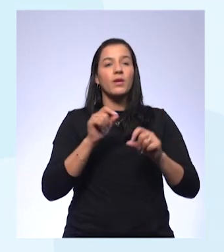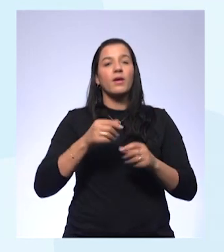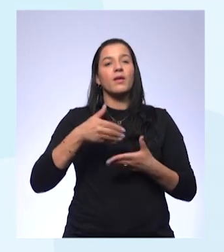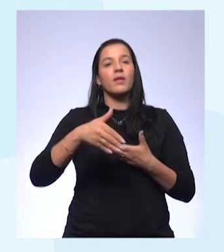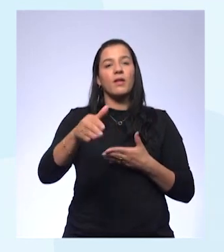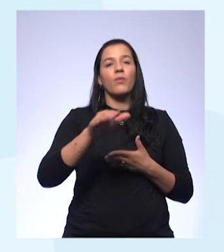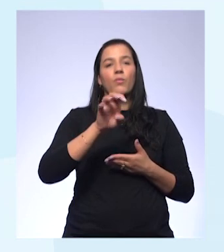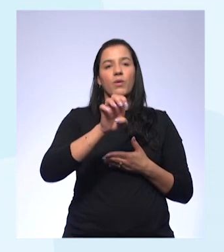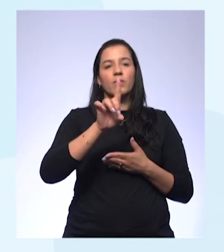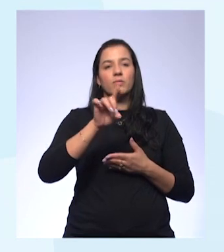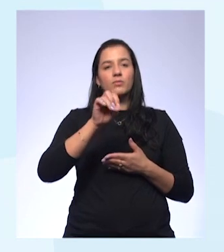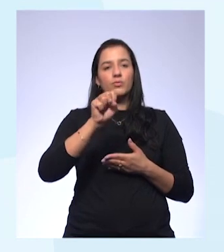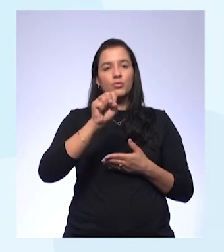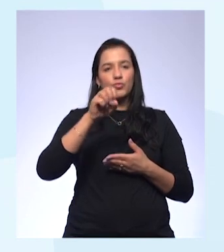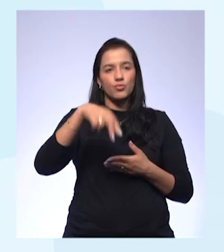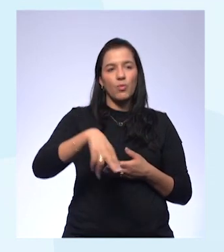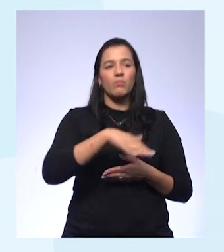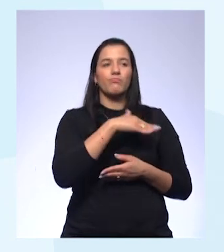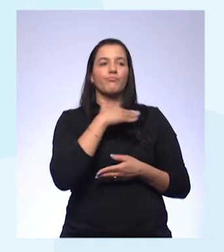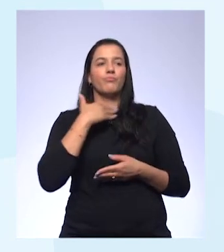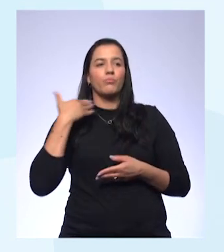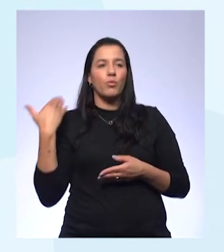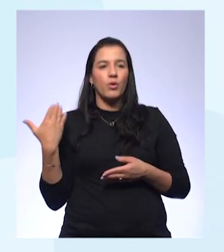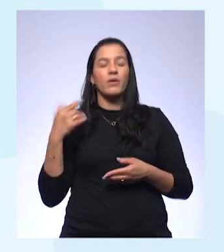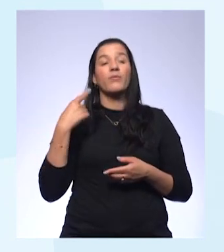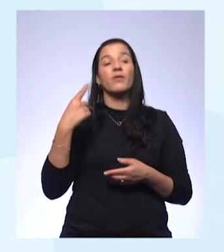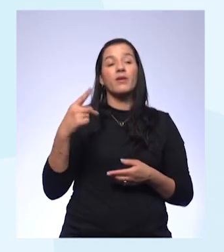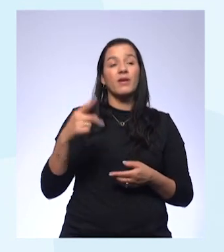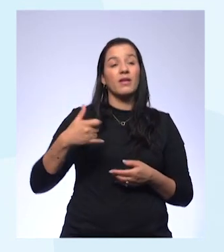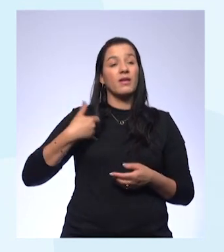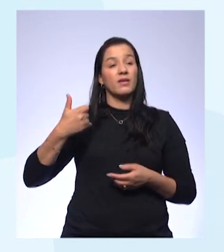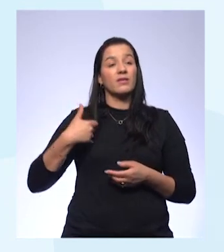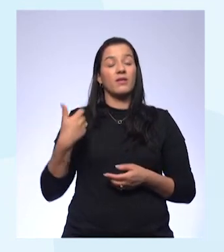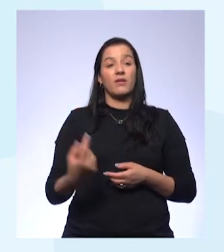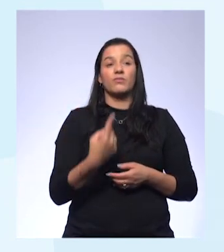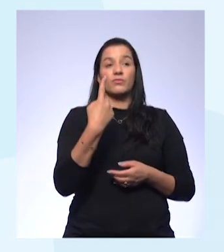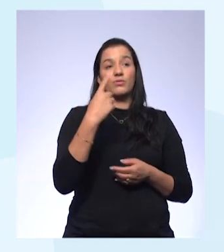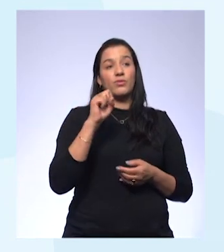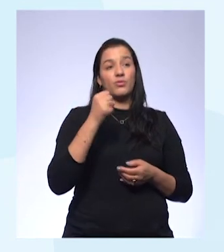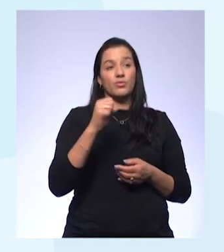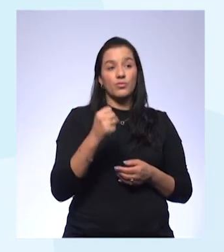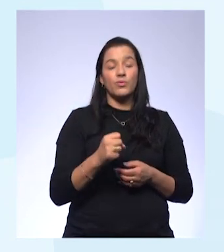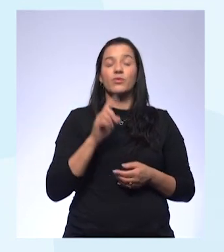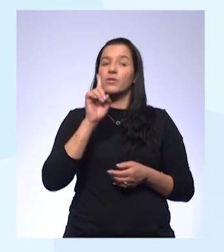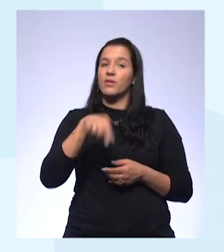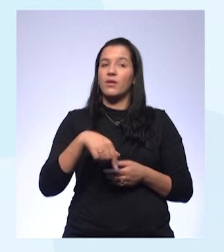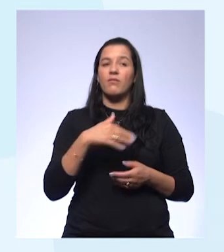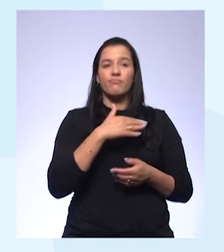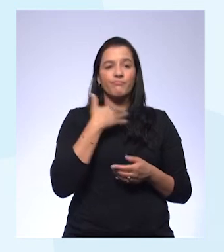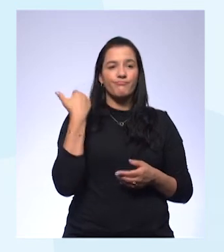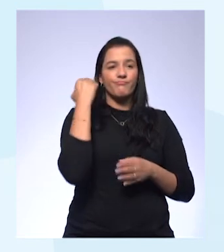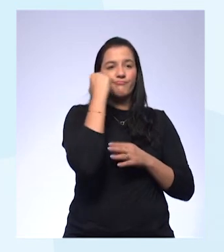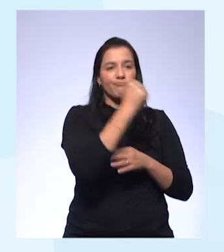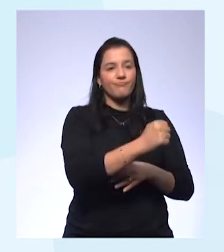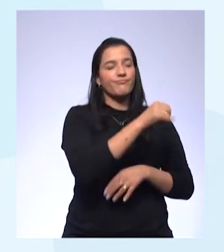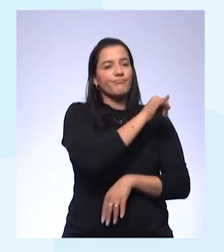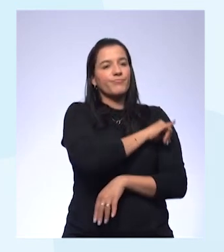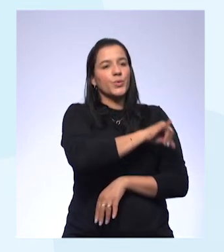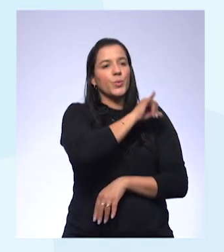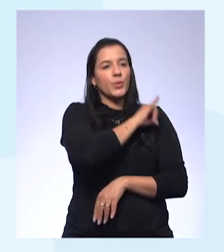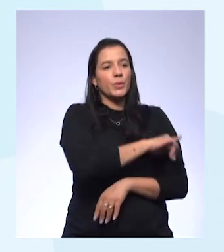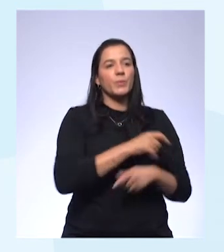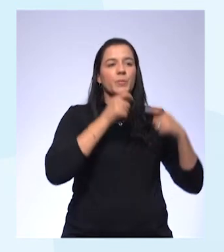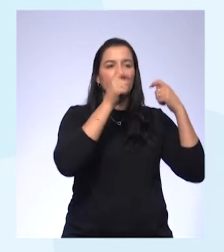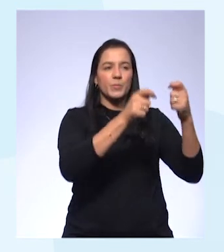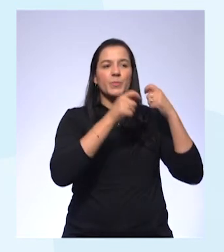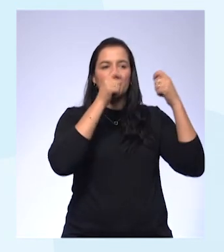Lima Souto. Ele só tinha 18 anos e ele foi morto em uma manifestação estudantil no Rio de Janeiro.